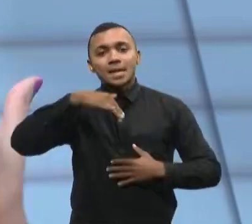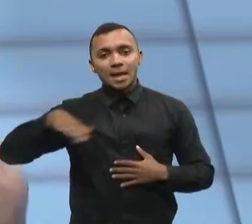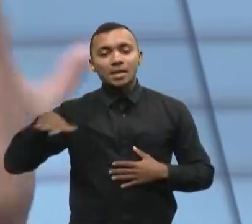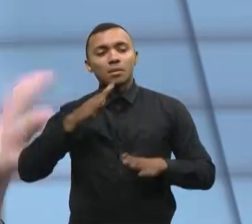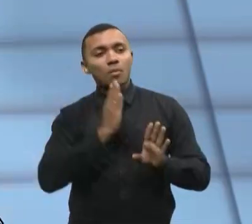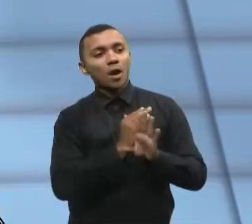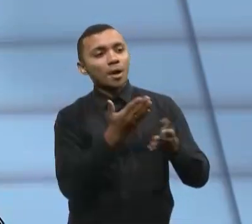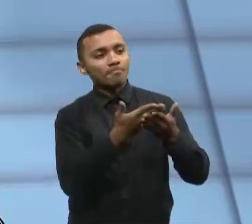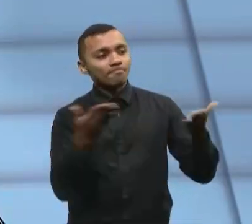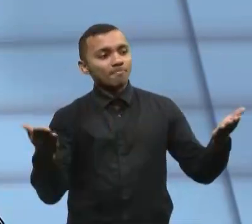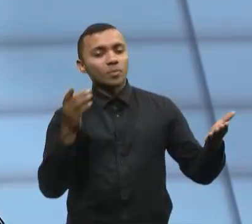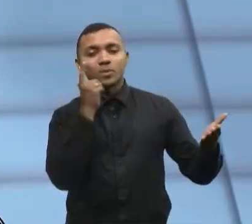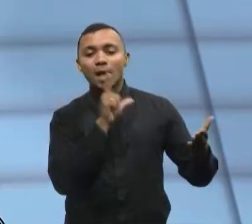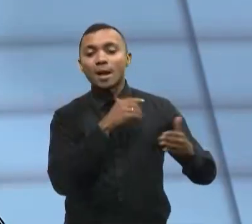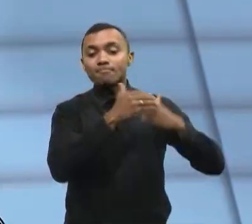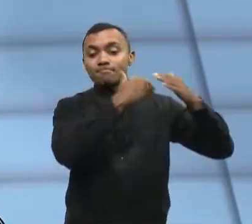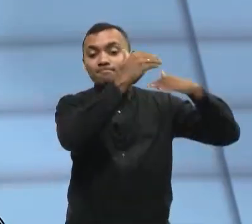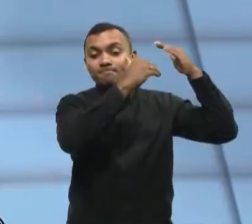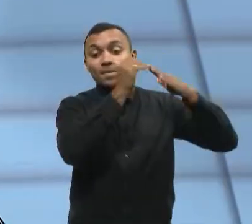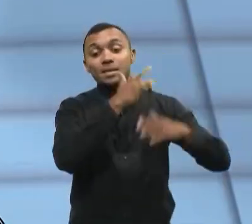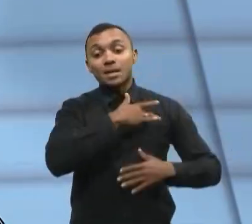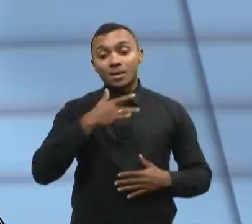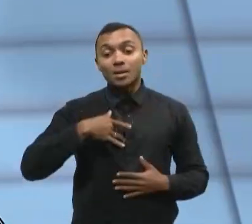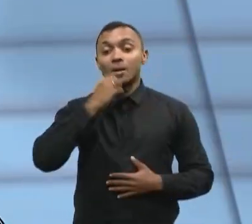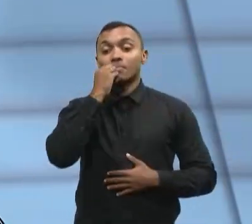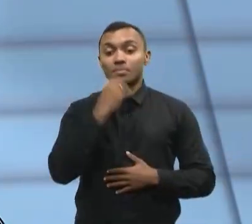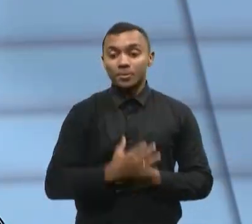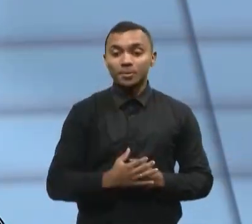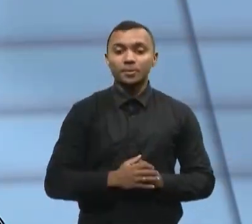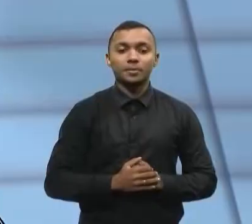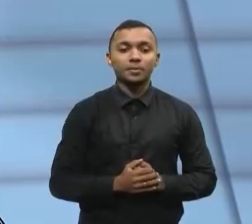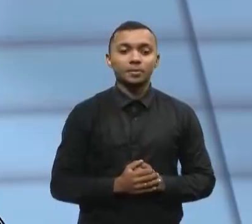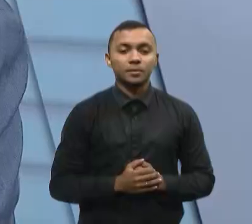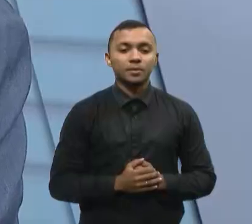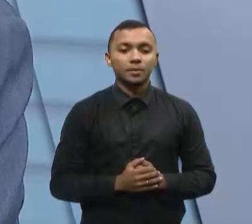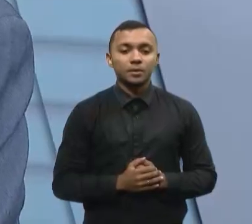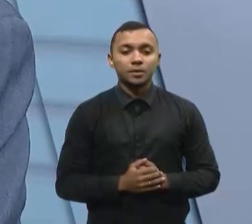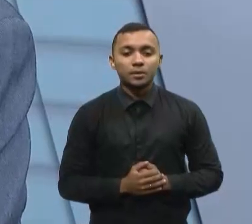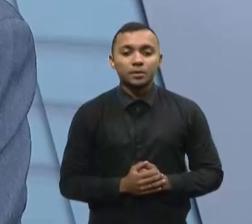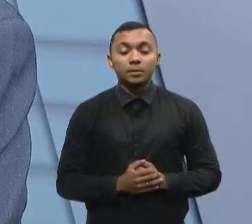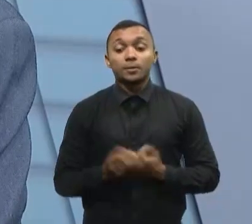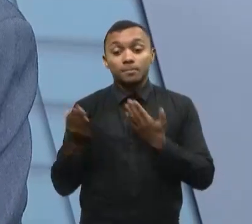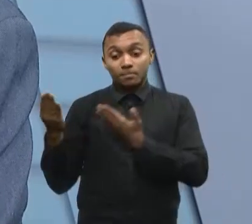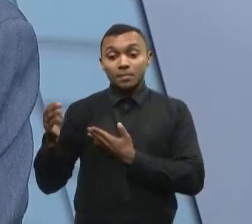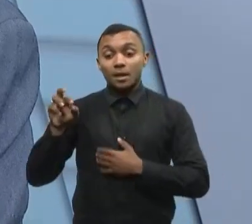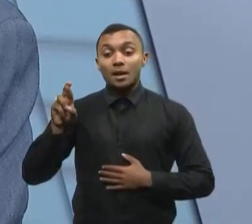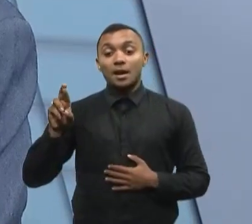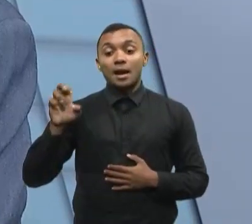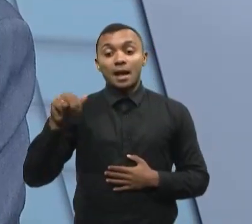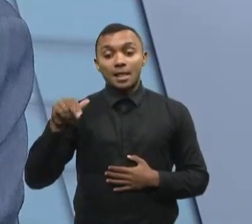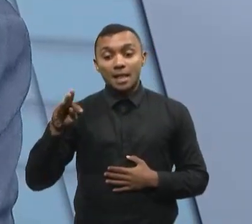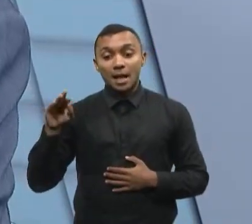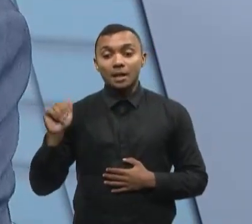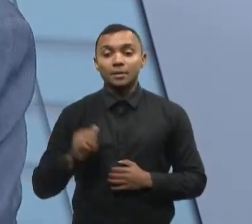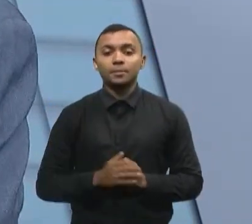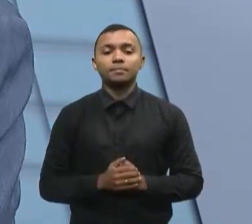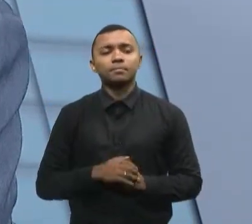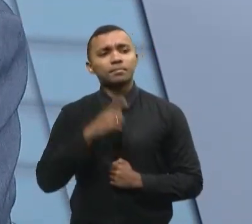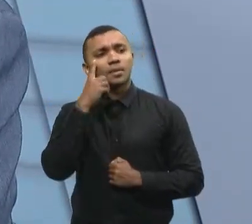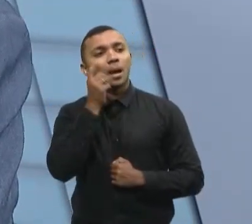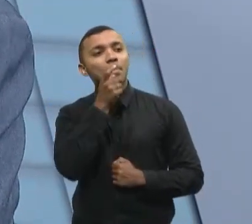ter uma evolução saudável, né? Dentro do transtorno. A Renata Soares aqui. Doutor André, o que é o